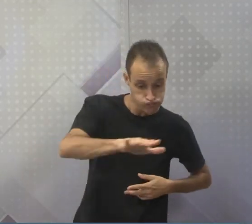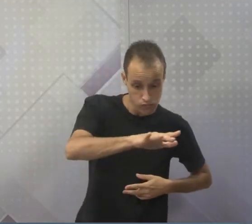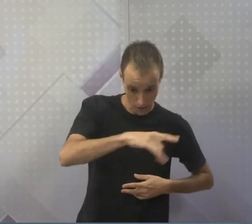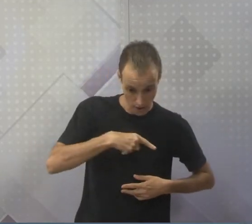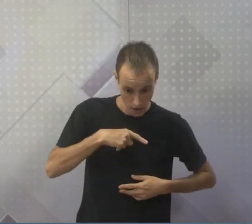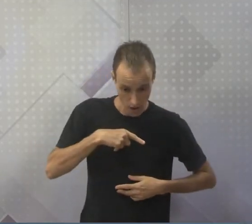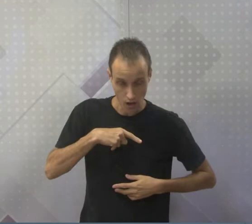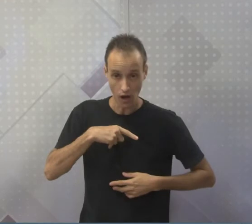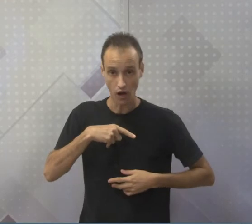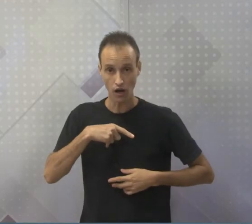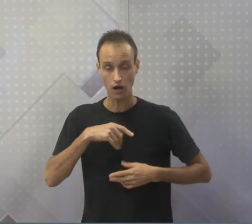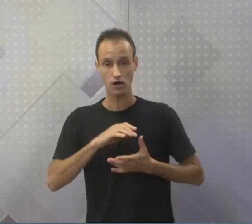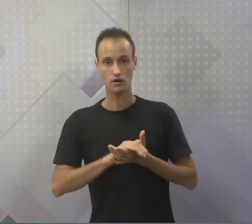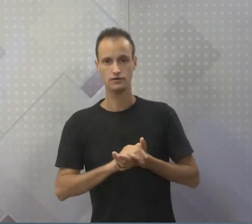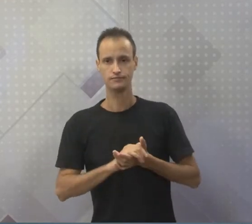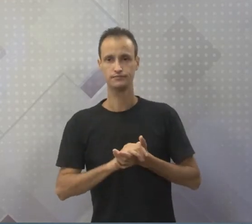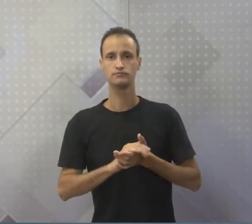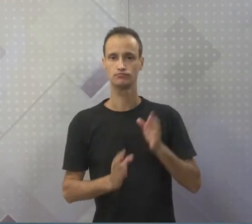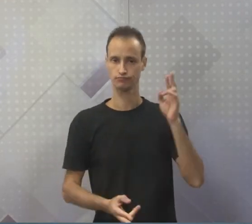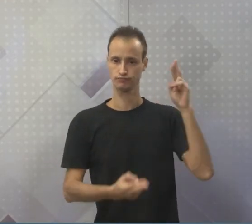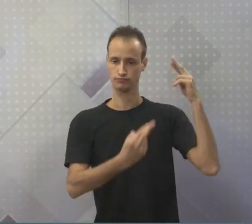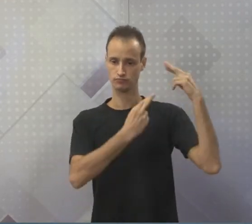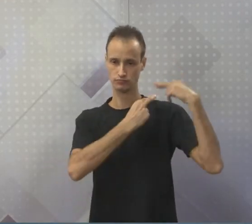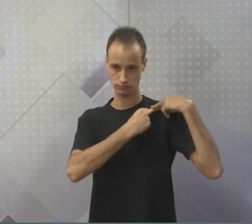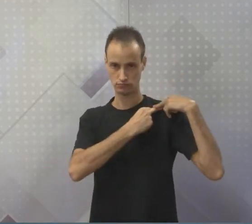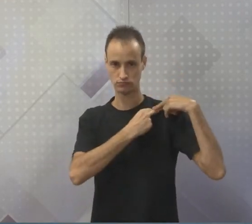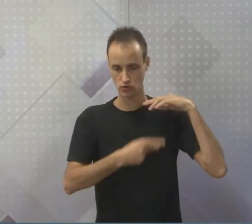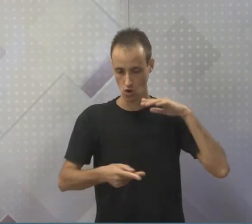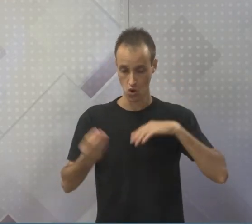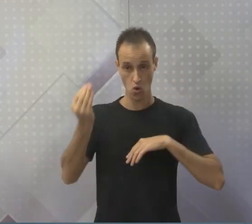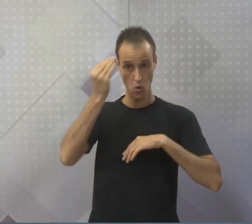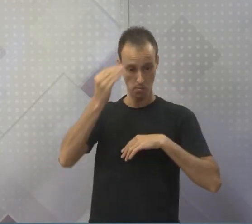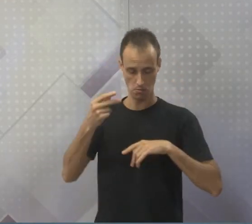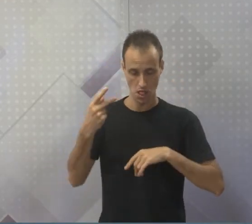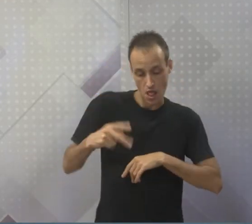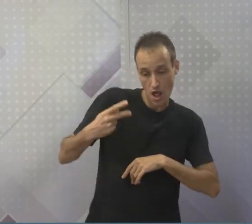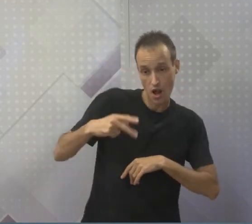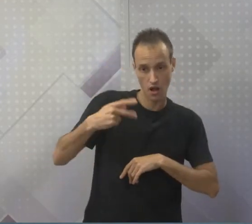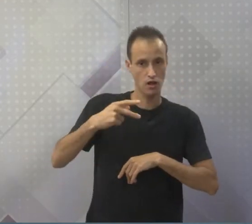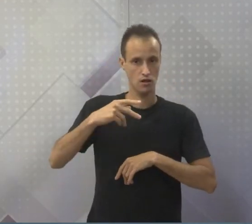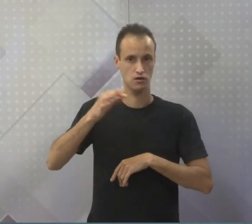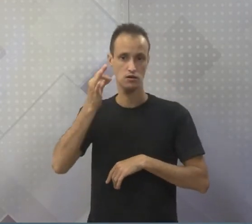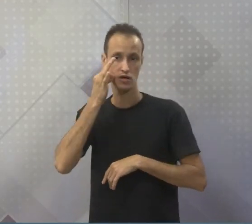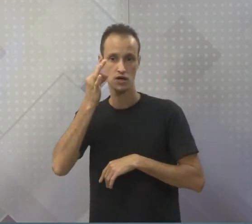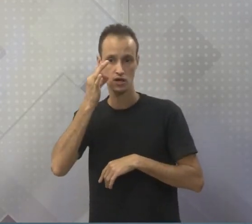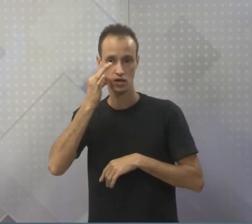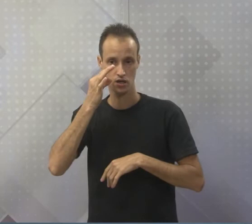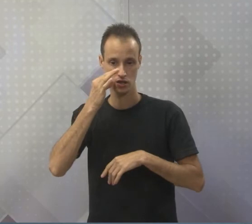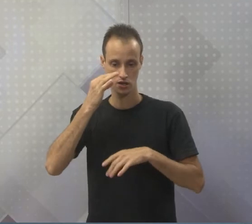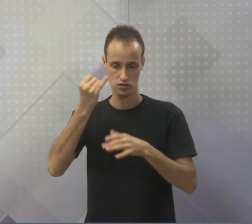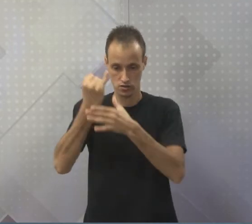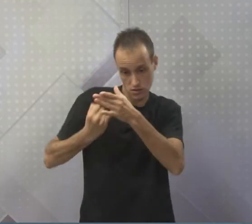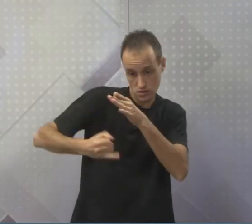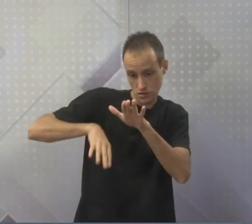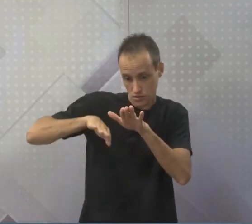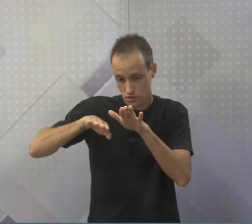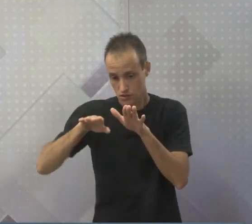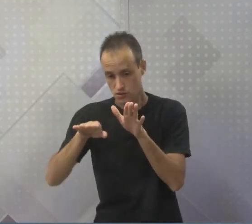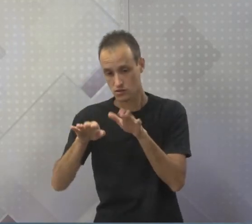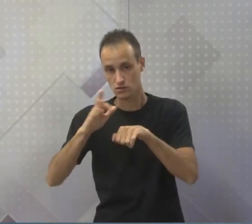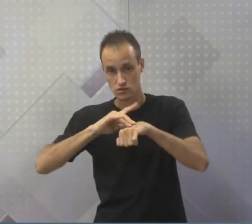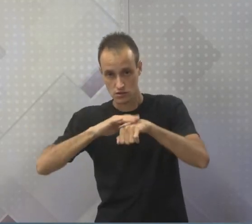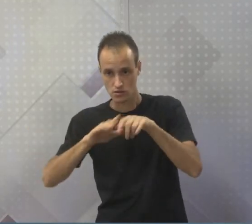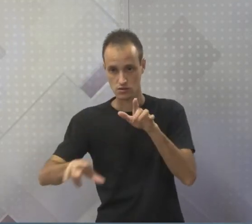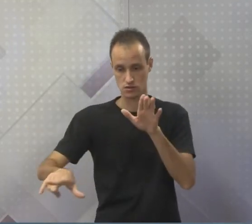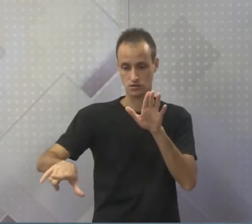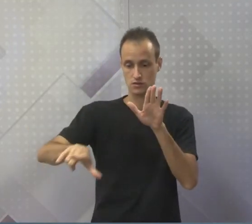ratos são corresponsáveis pela disseminação da doença, ou os responsáveis pela disseminação da doença.